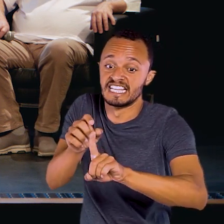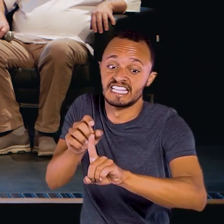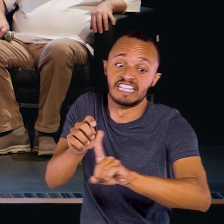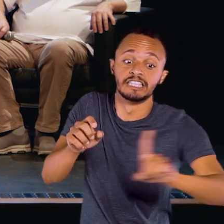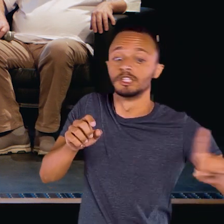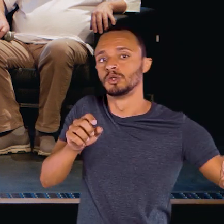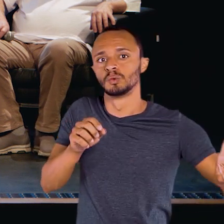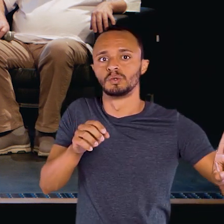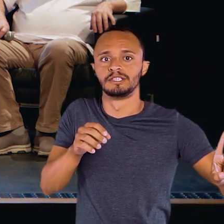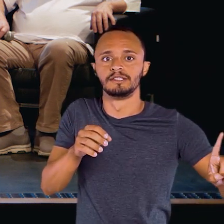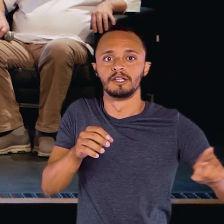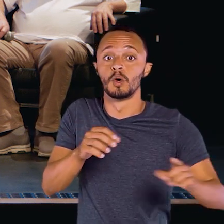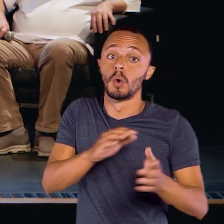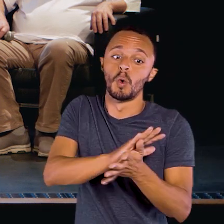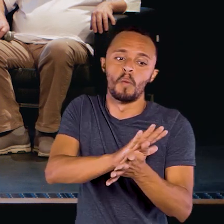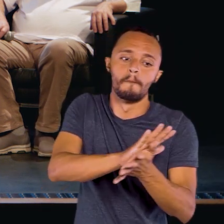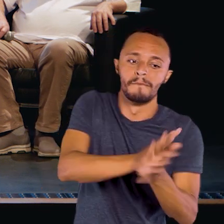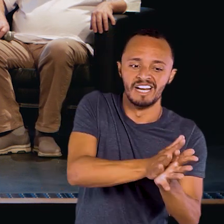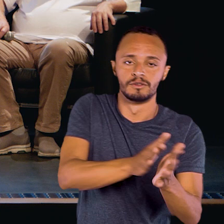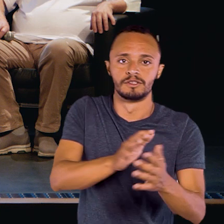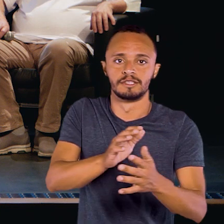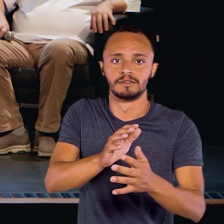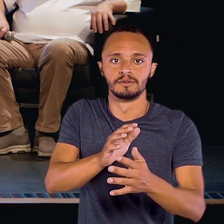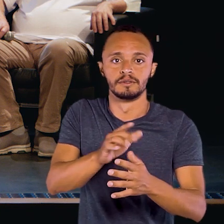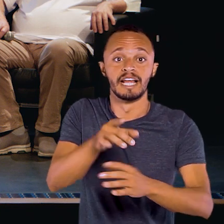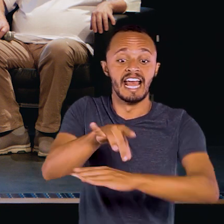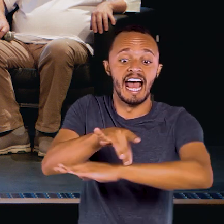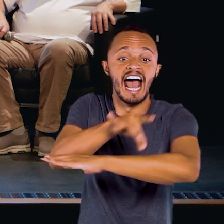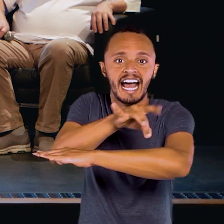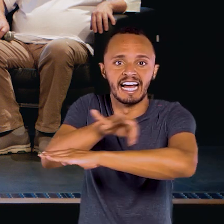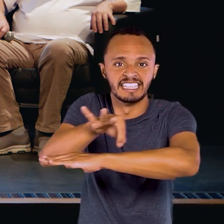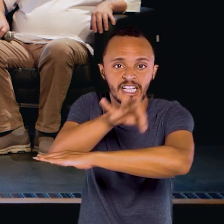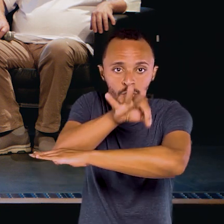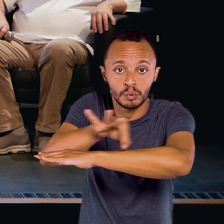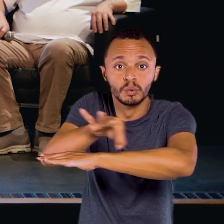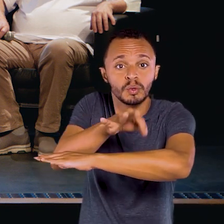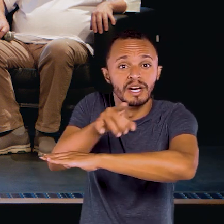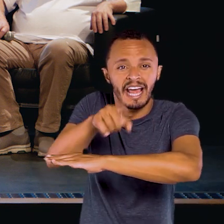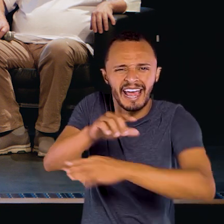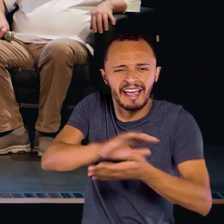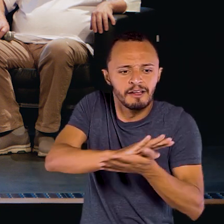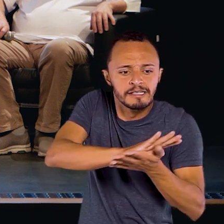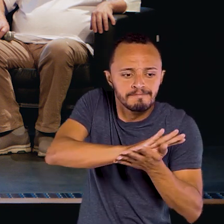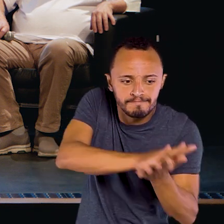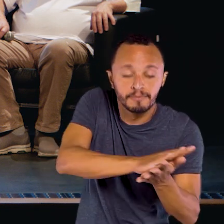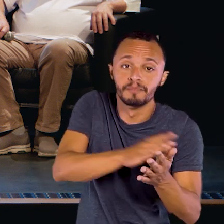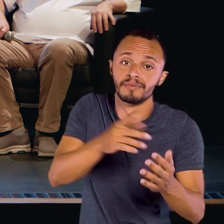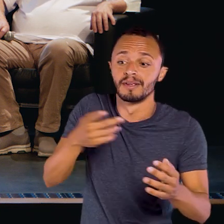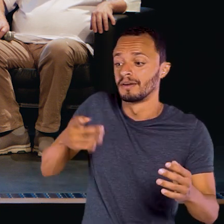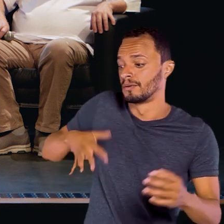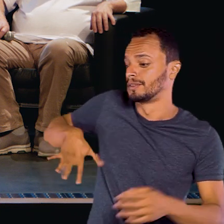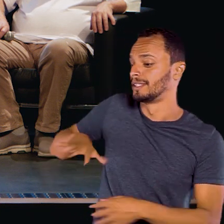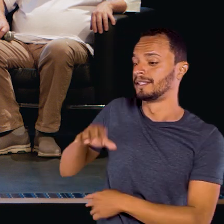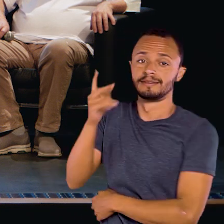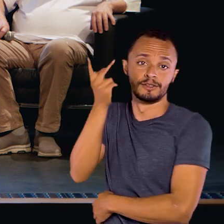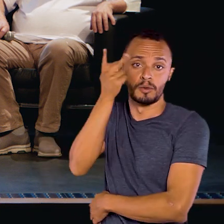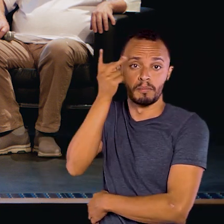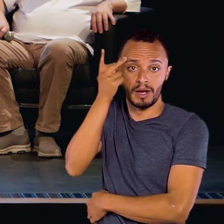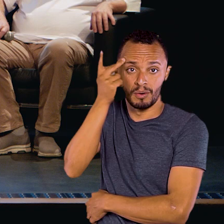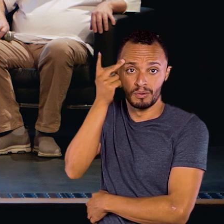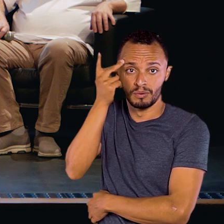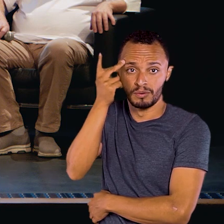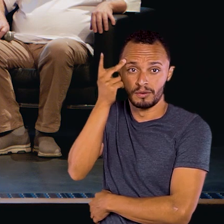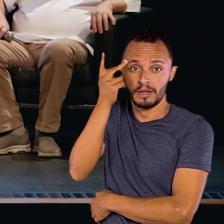cooperou e coopera ainda hoje para excluir. O que acontece em São Paulo com a população de rua, quando as pessoas